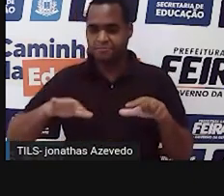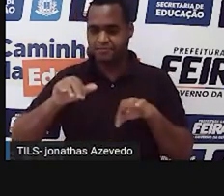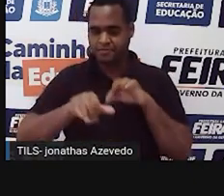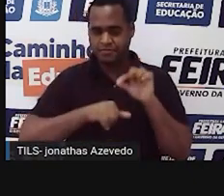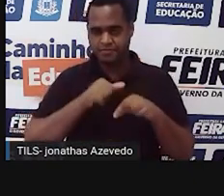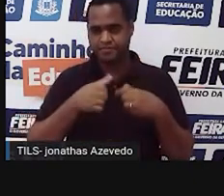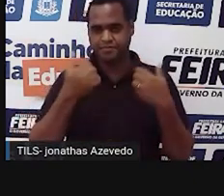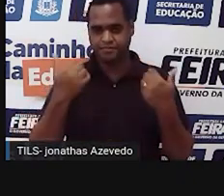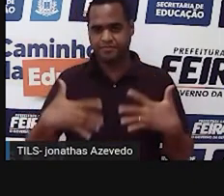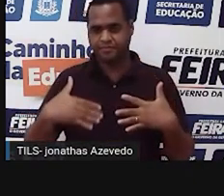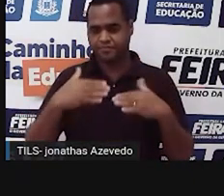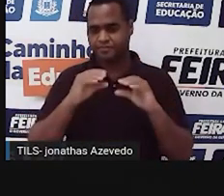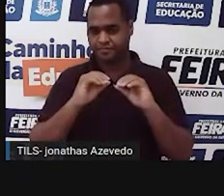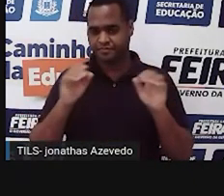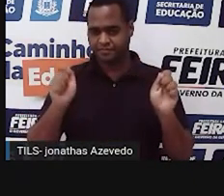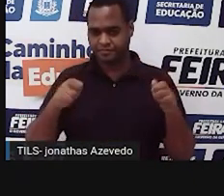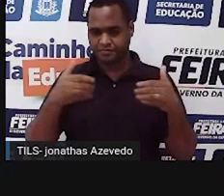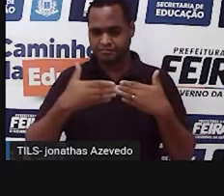a pouquinho.